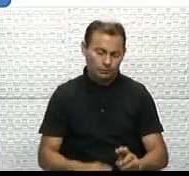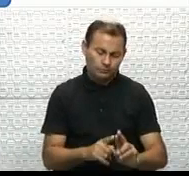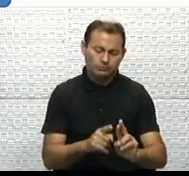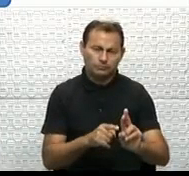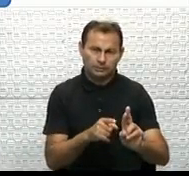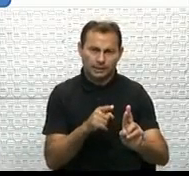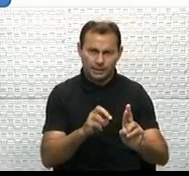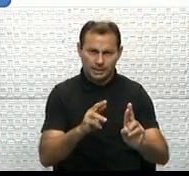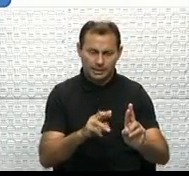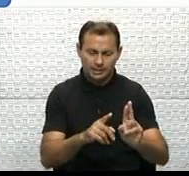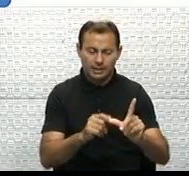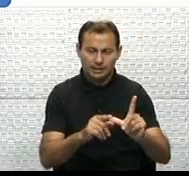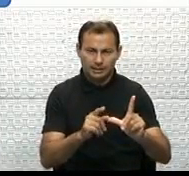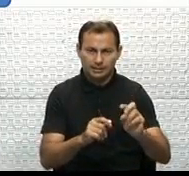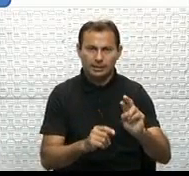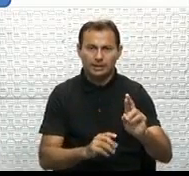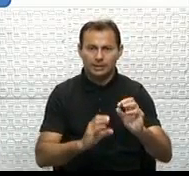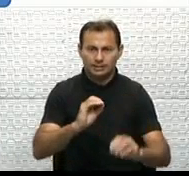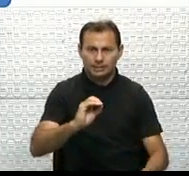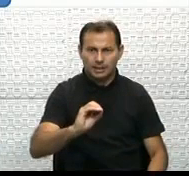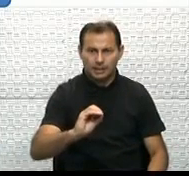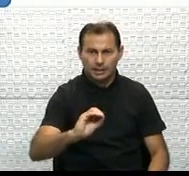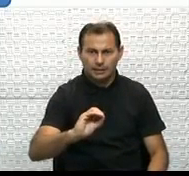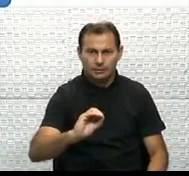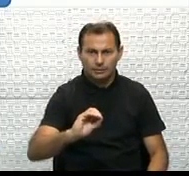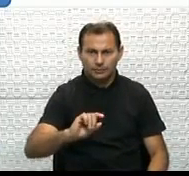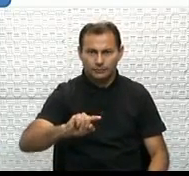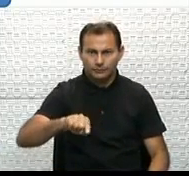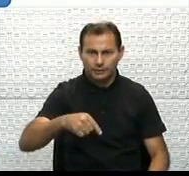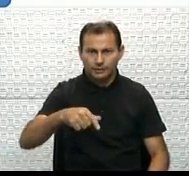vamos colocar aqui, mas nós já determinamos